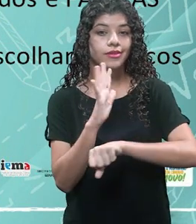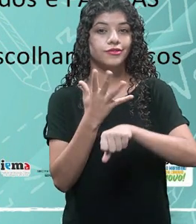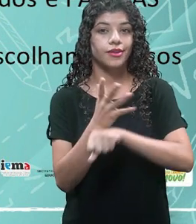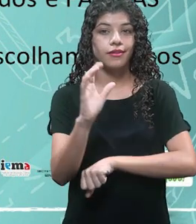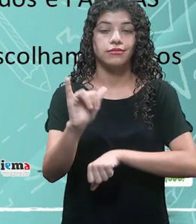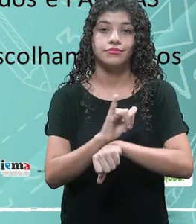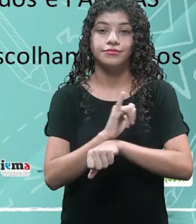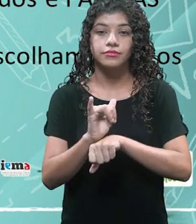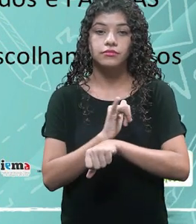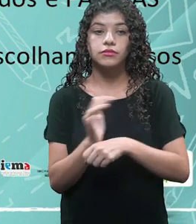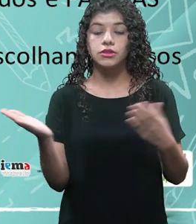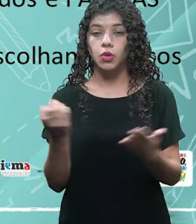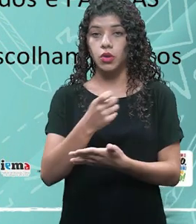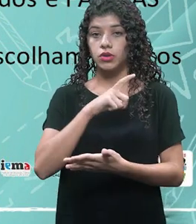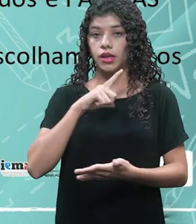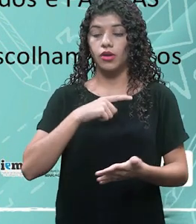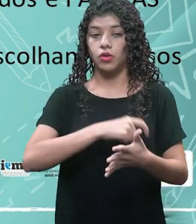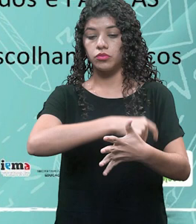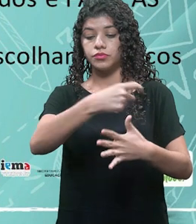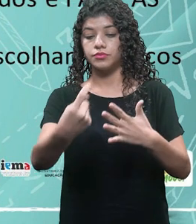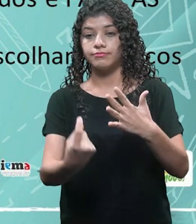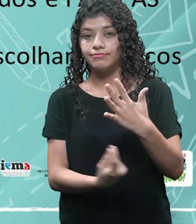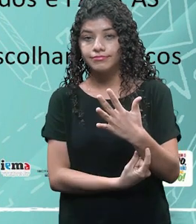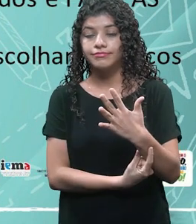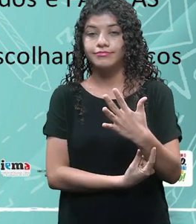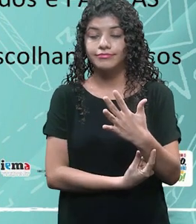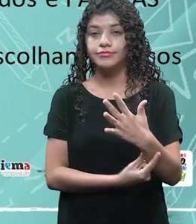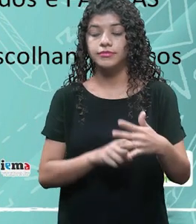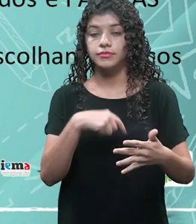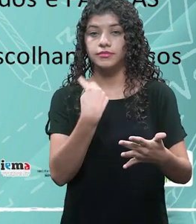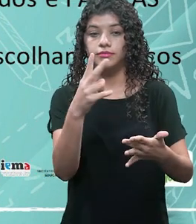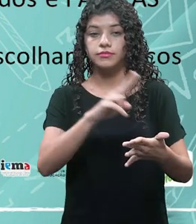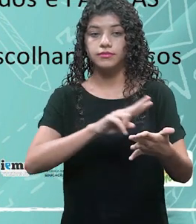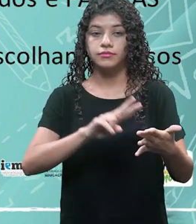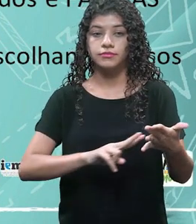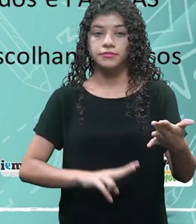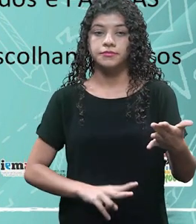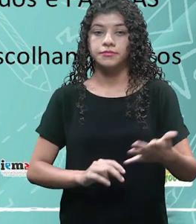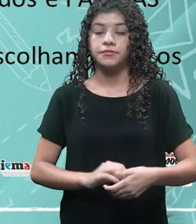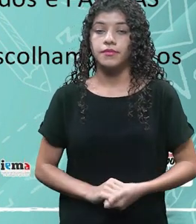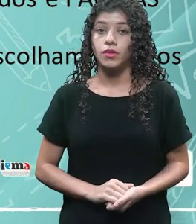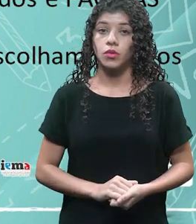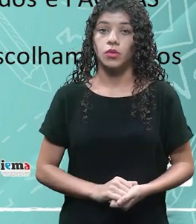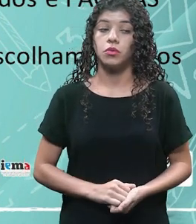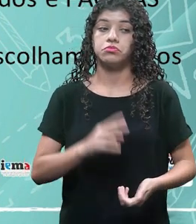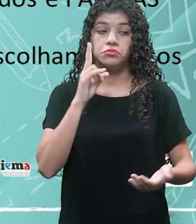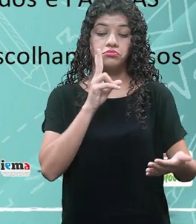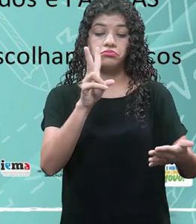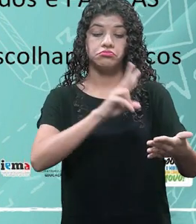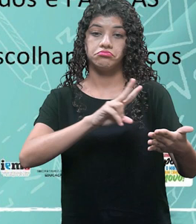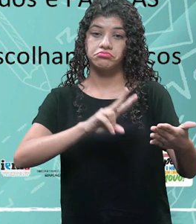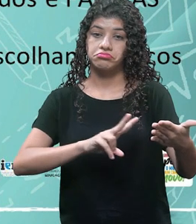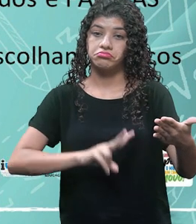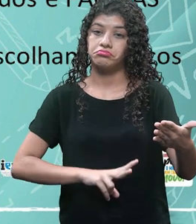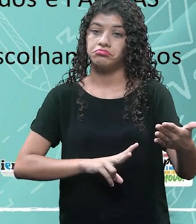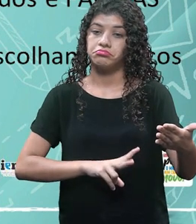técnica vamos lá eu aqui elenquei algumas coisas alguns itens a gente vai ler realizem a leitura panorâmica